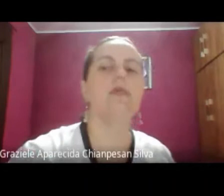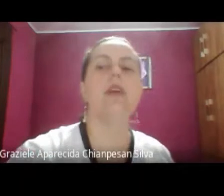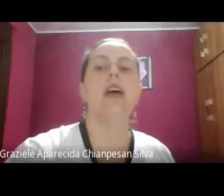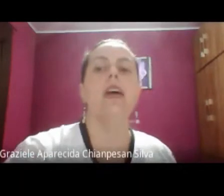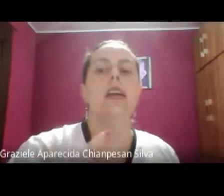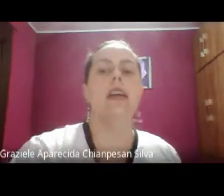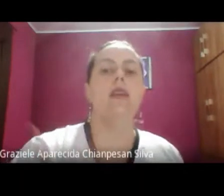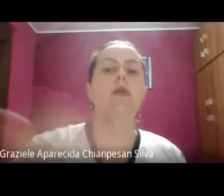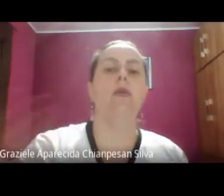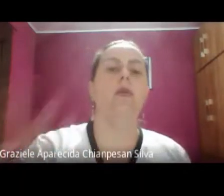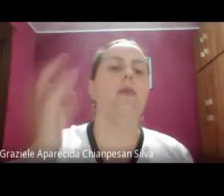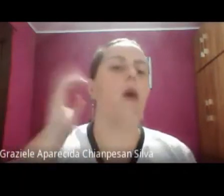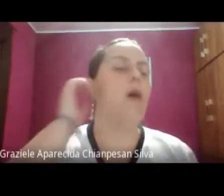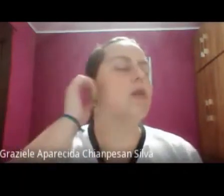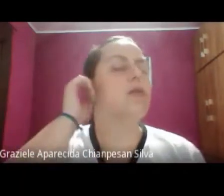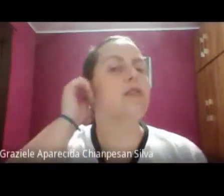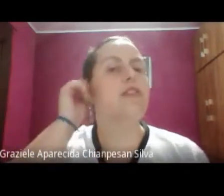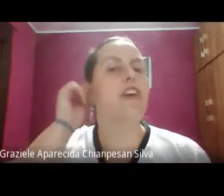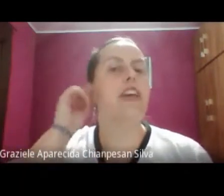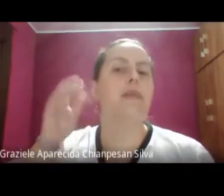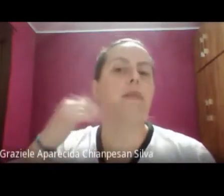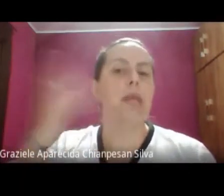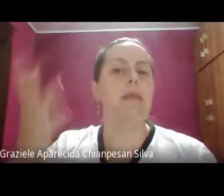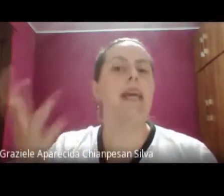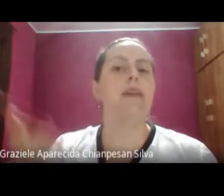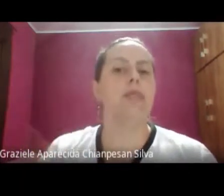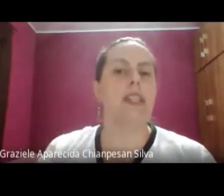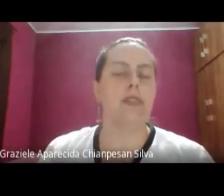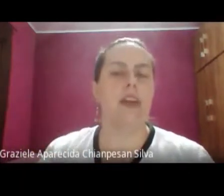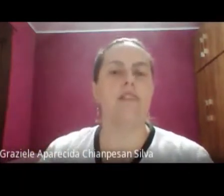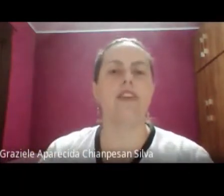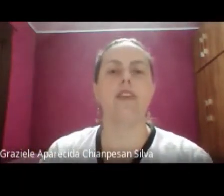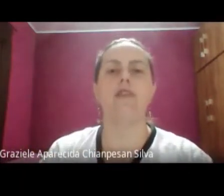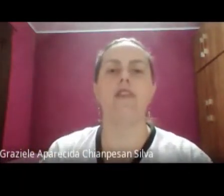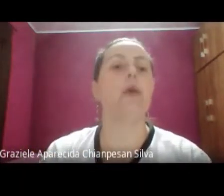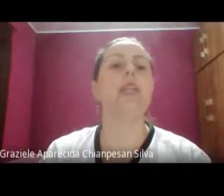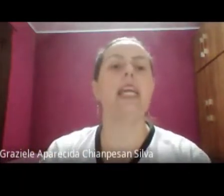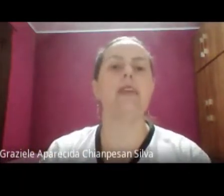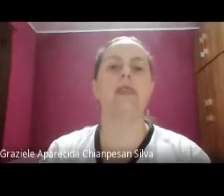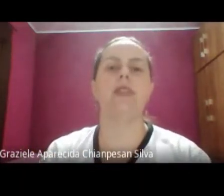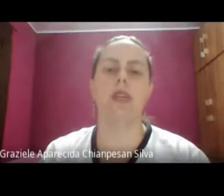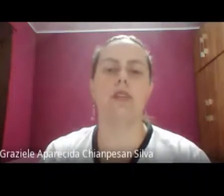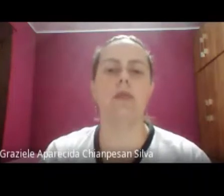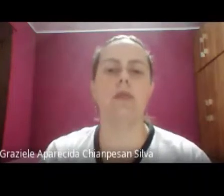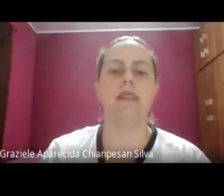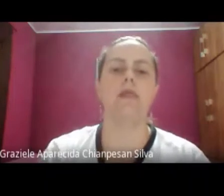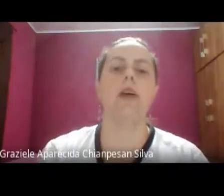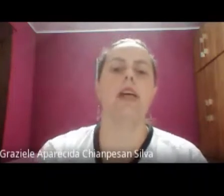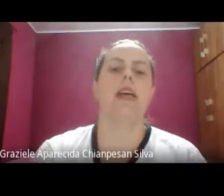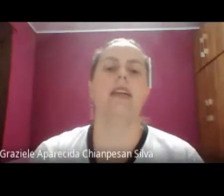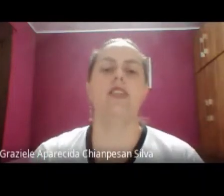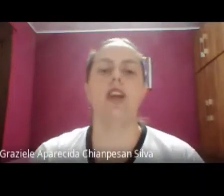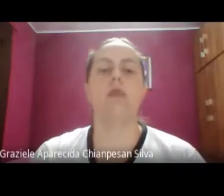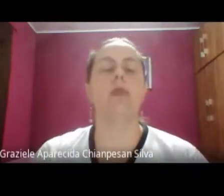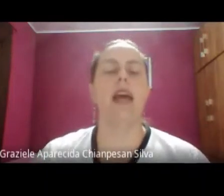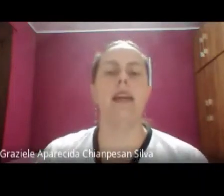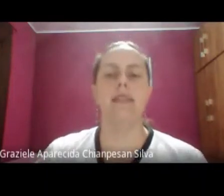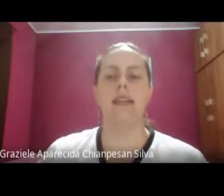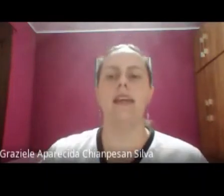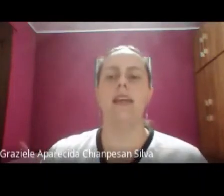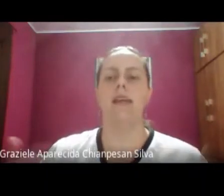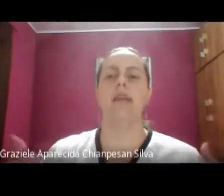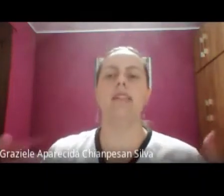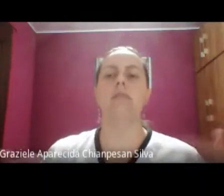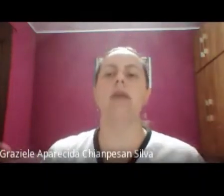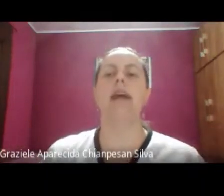últimos anos, e o bloco Olodum foi primeiro nisso, né? Foi pioneiro nisso aqui no Brasil, em deixar mulheres,